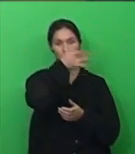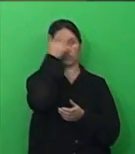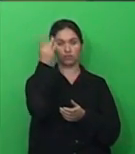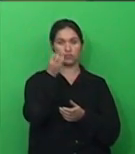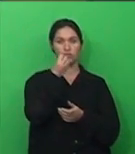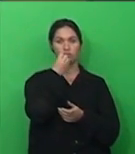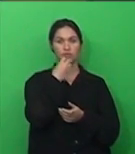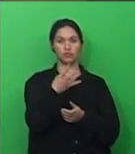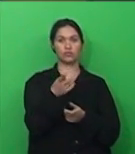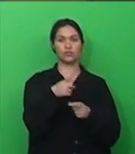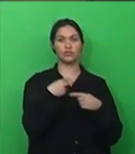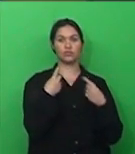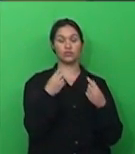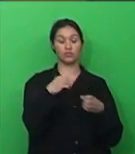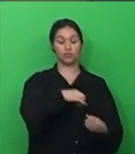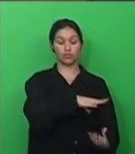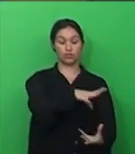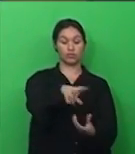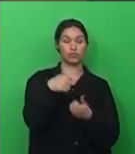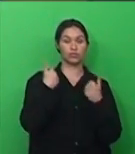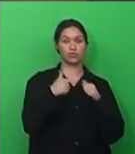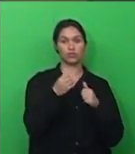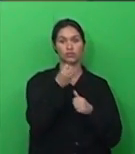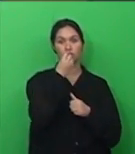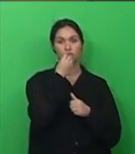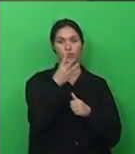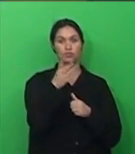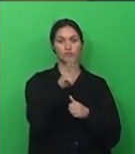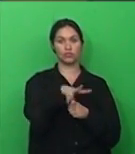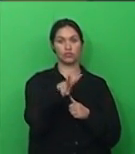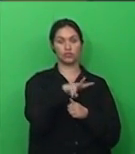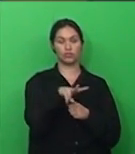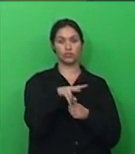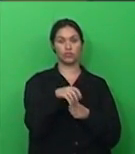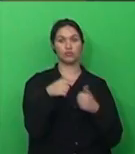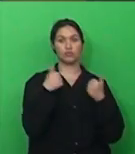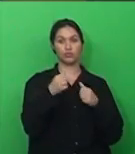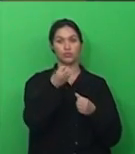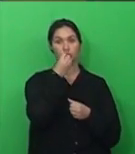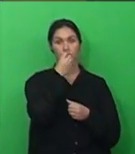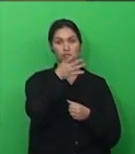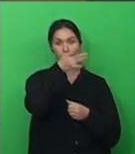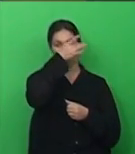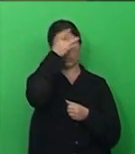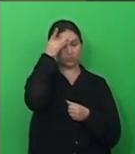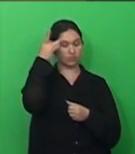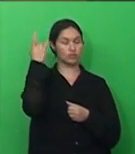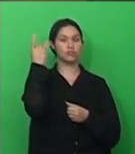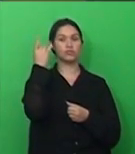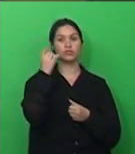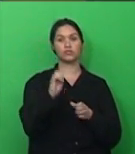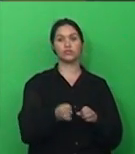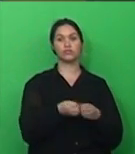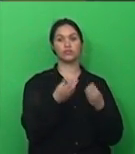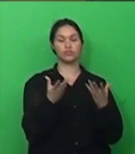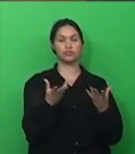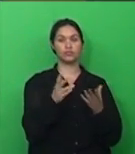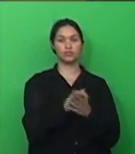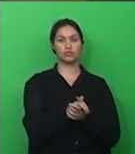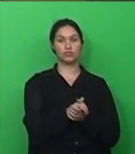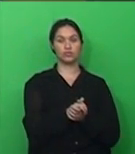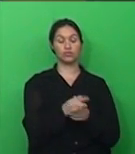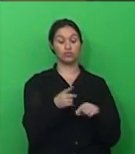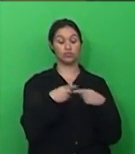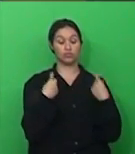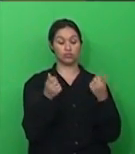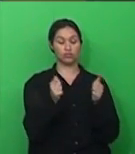precisa de bons vereadores, certo? E nem de bons atores, ele precisa de boas pessoas. Então, acho que o caminhar que a gente tem